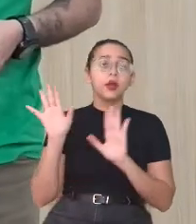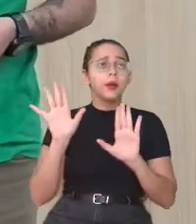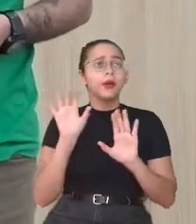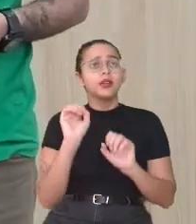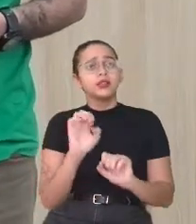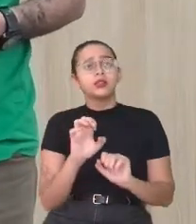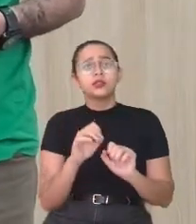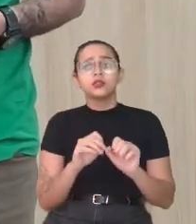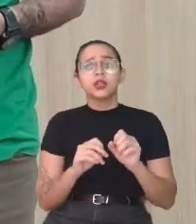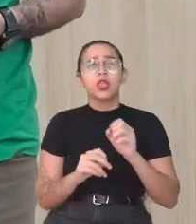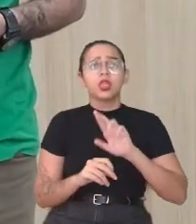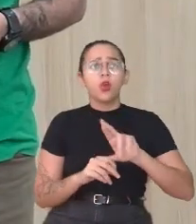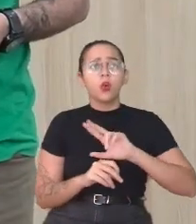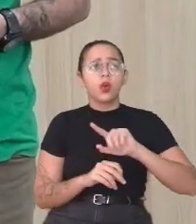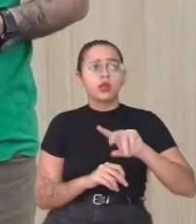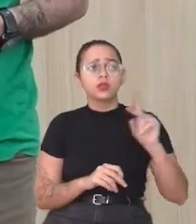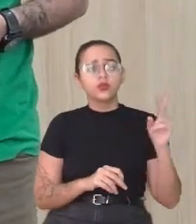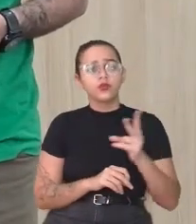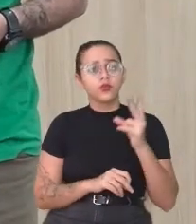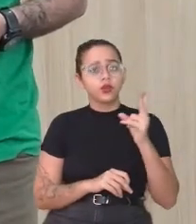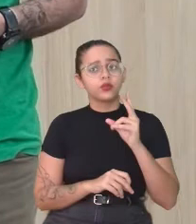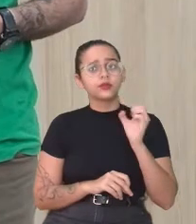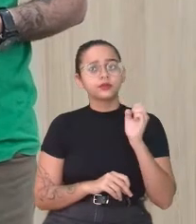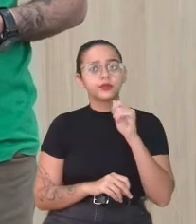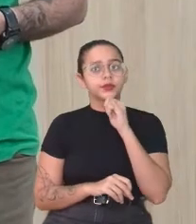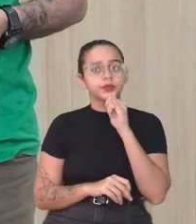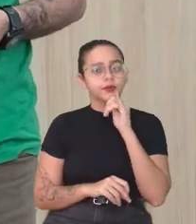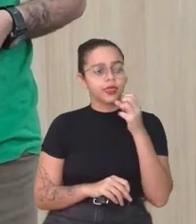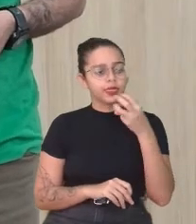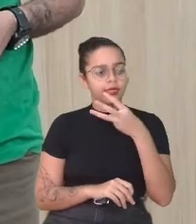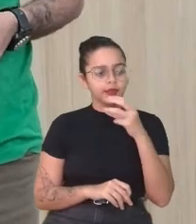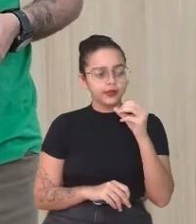se não fossem esses valores, se ao invés de 300 fosse